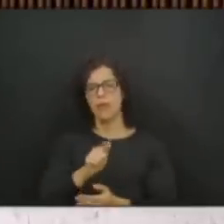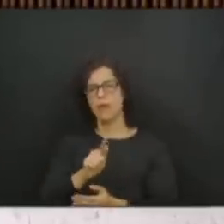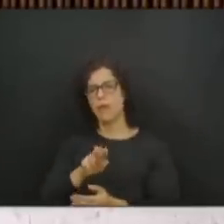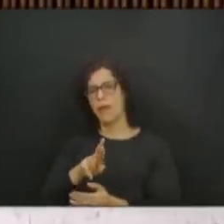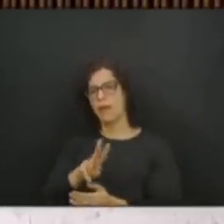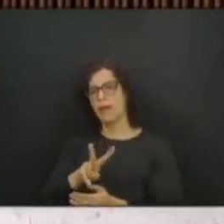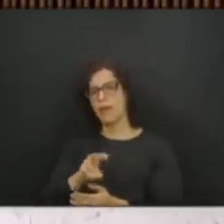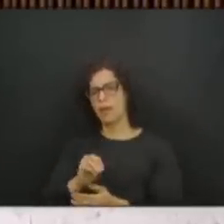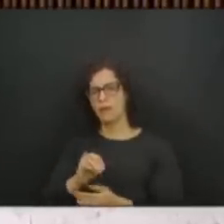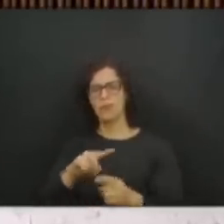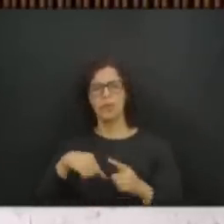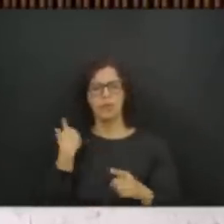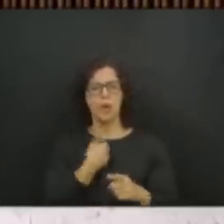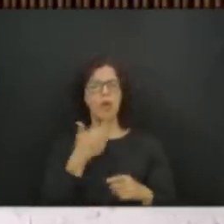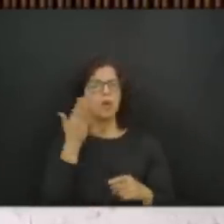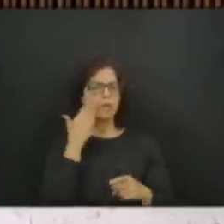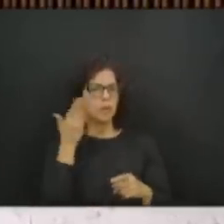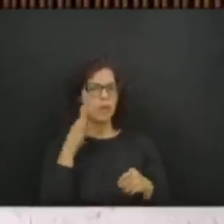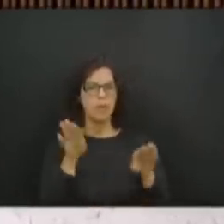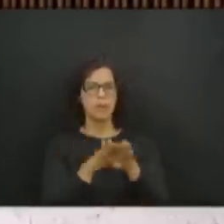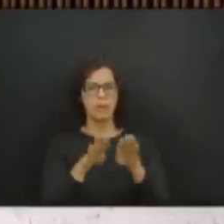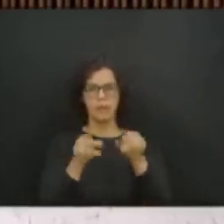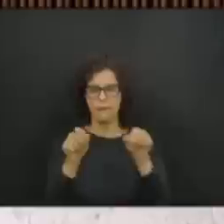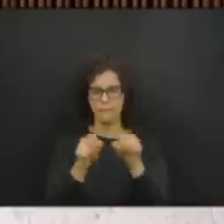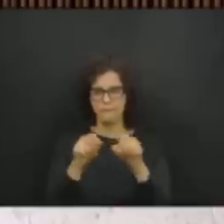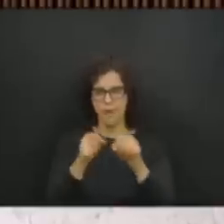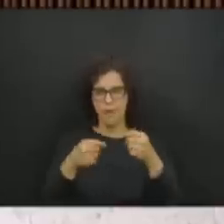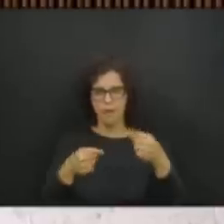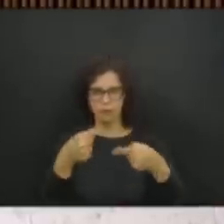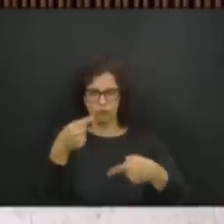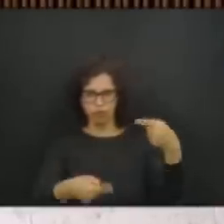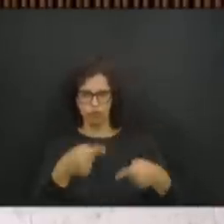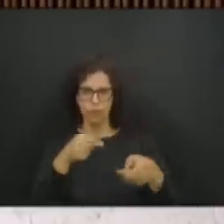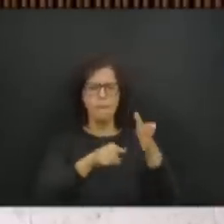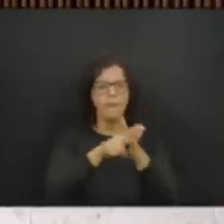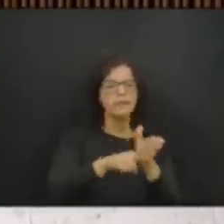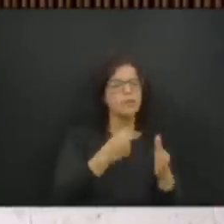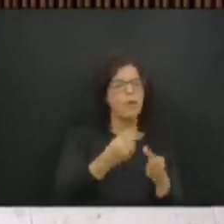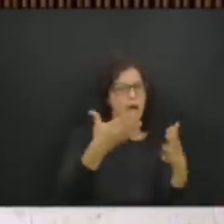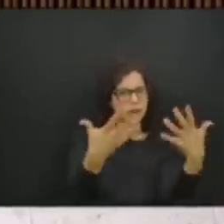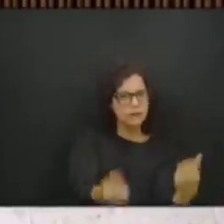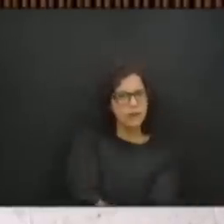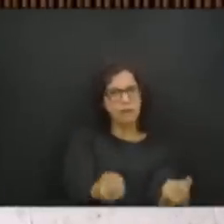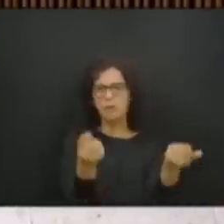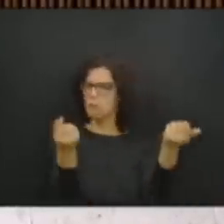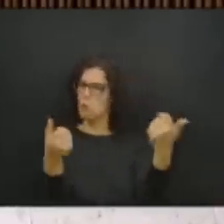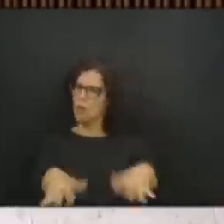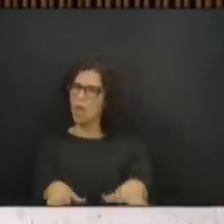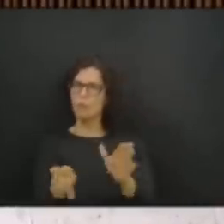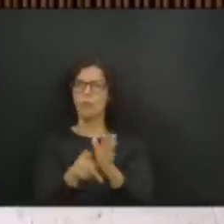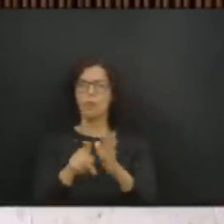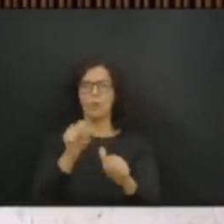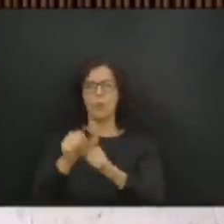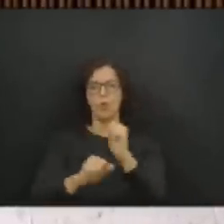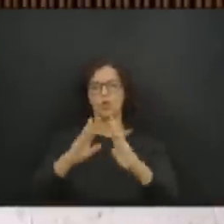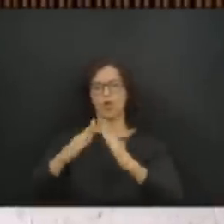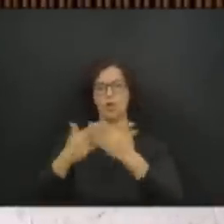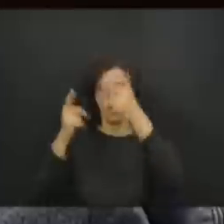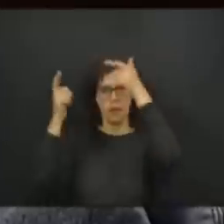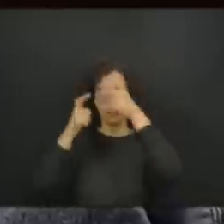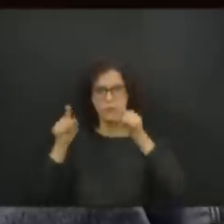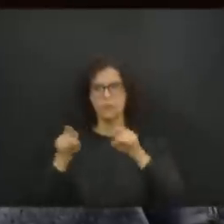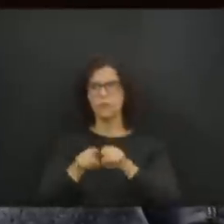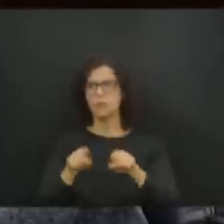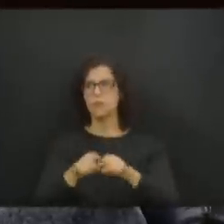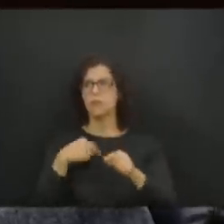porque nós sabemos como que foram feitas de Pitágoras consultas durante o período em que as escolas